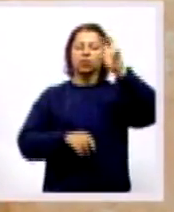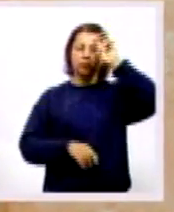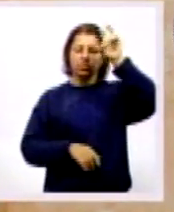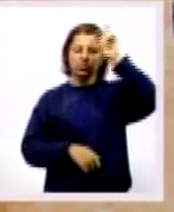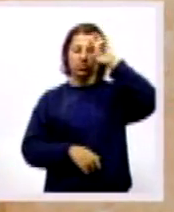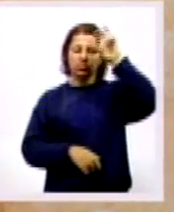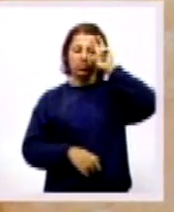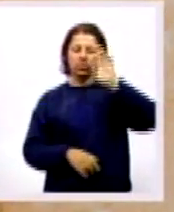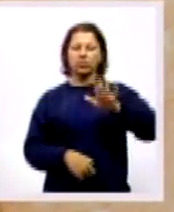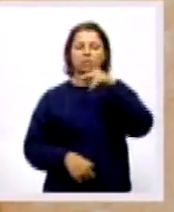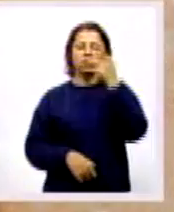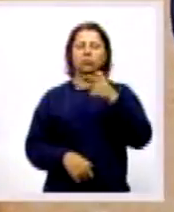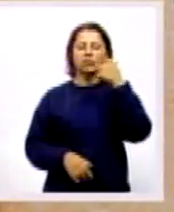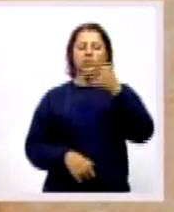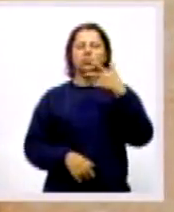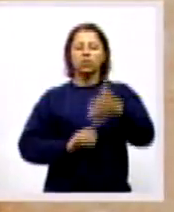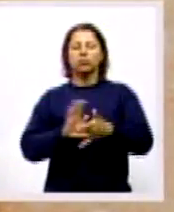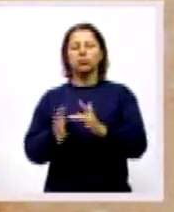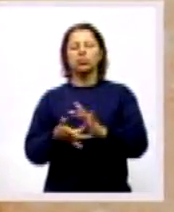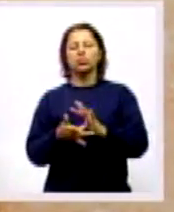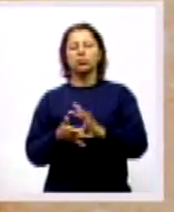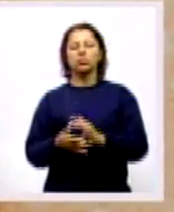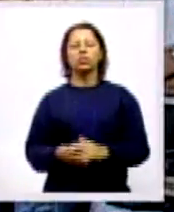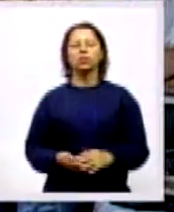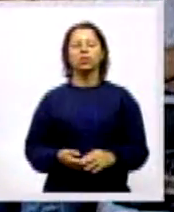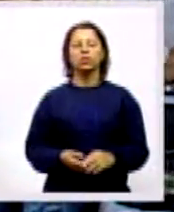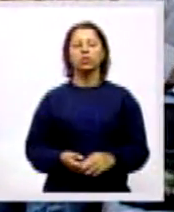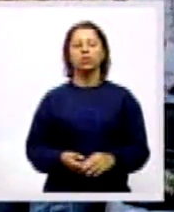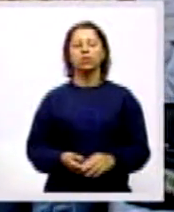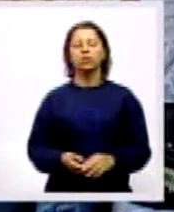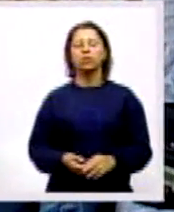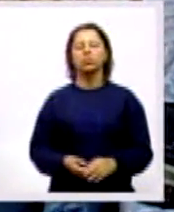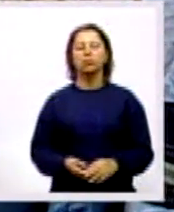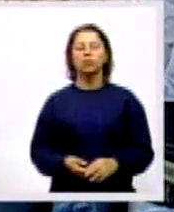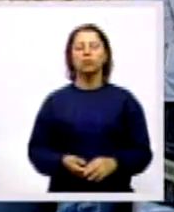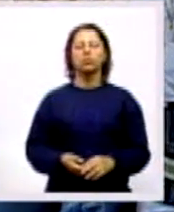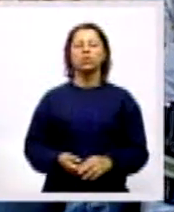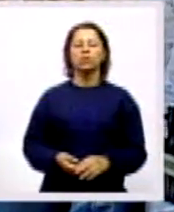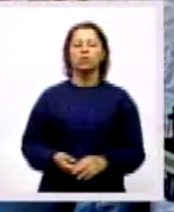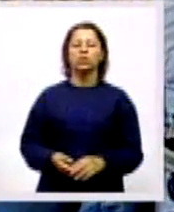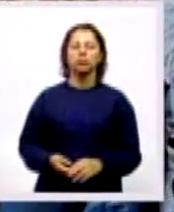Assistiu? Quando eu falava de um Cristo mitológico. É aqui, ó.